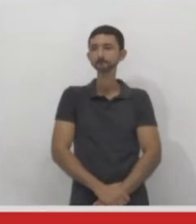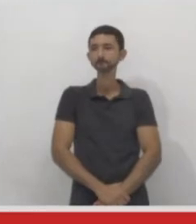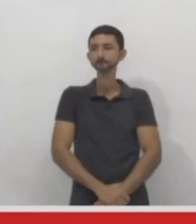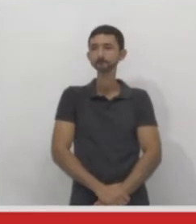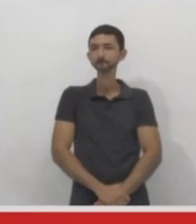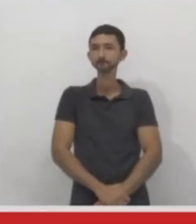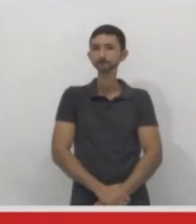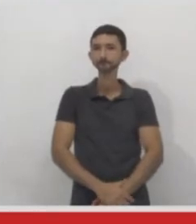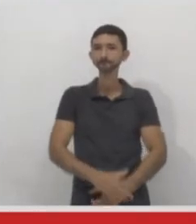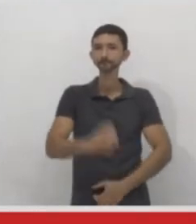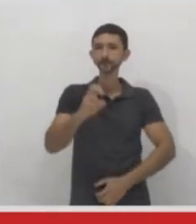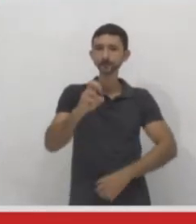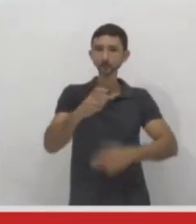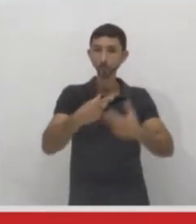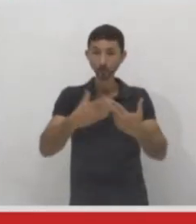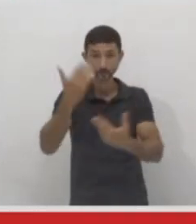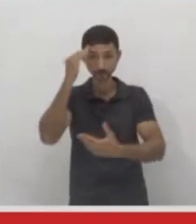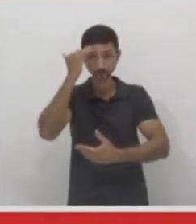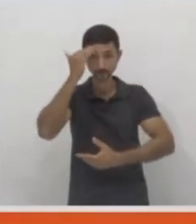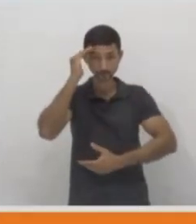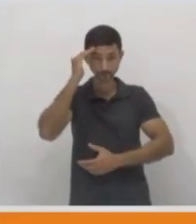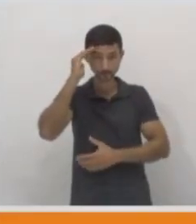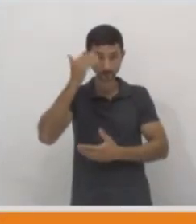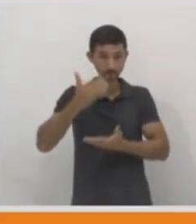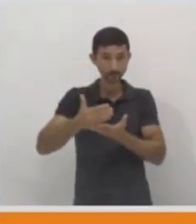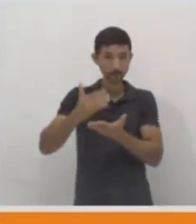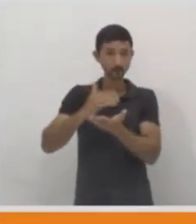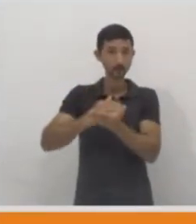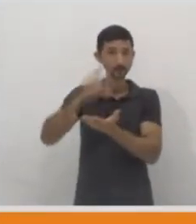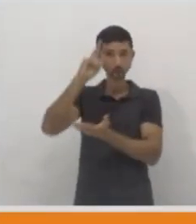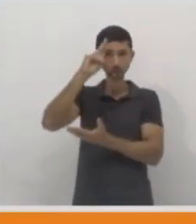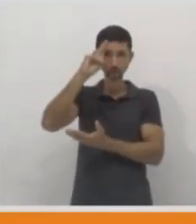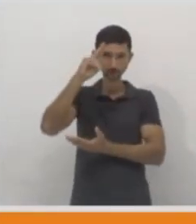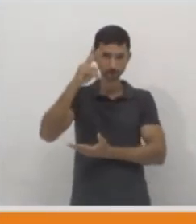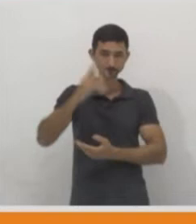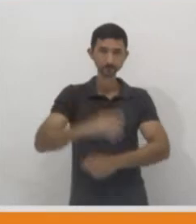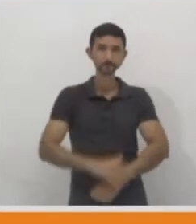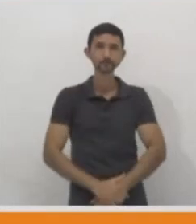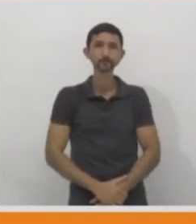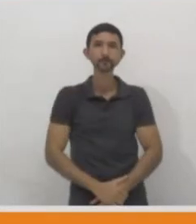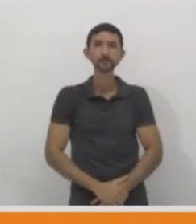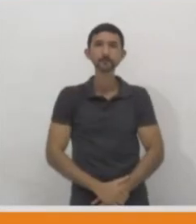5 coisas que você deveria saber sobre a pré-história.